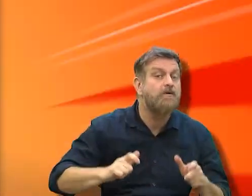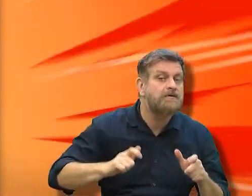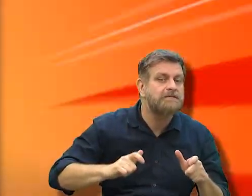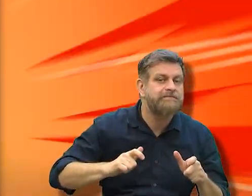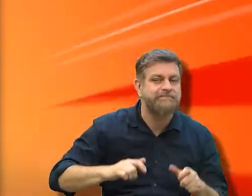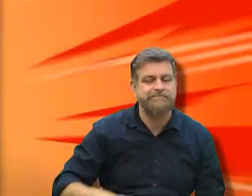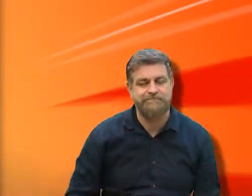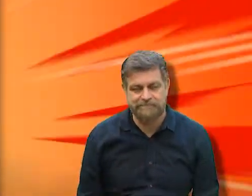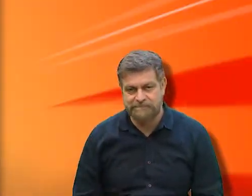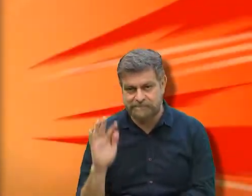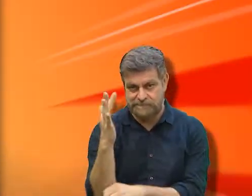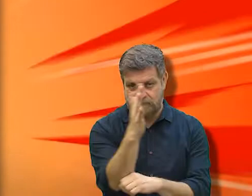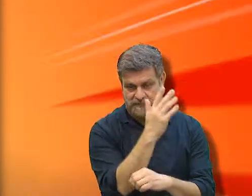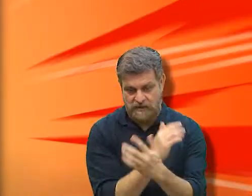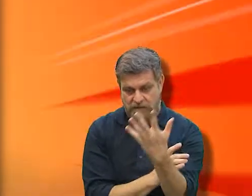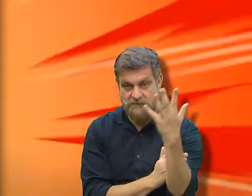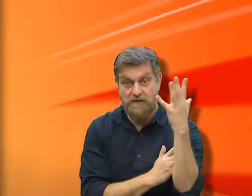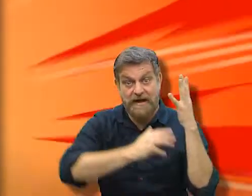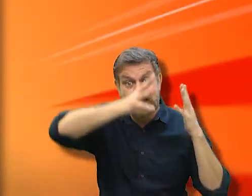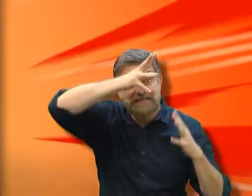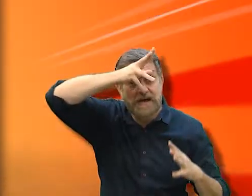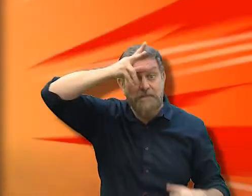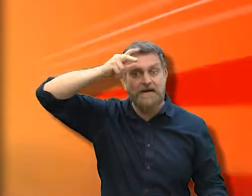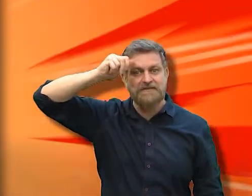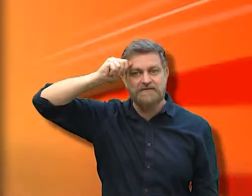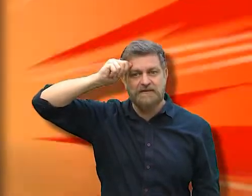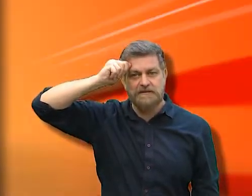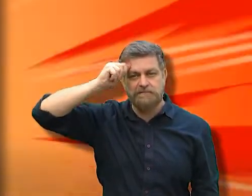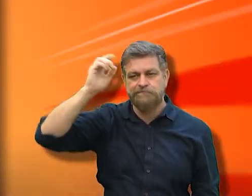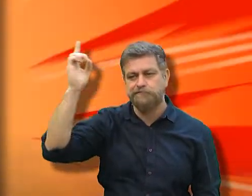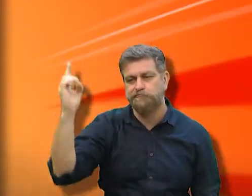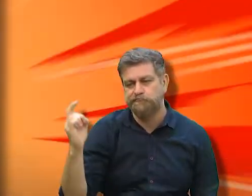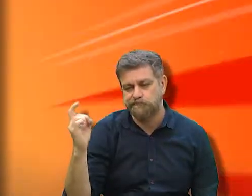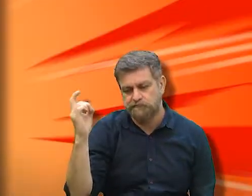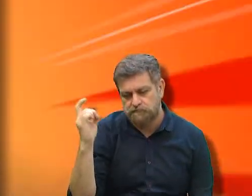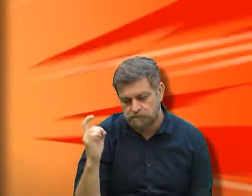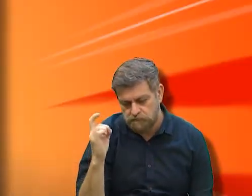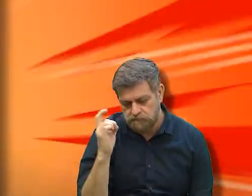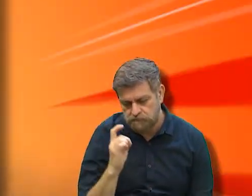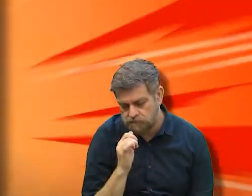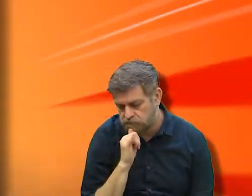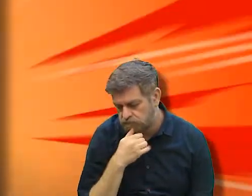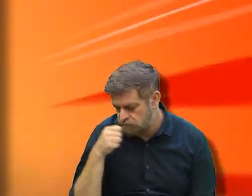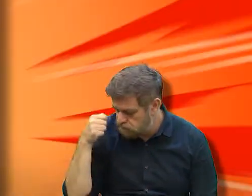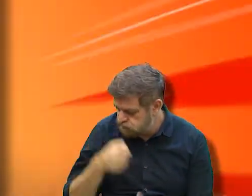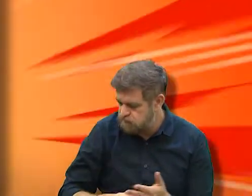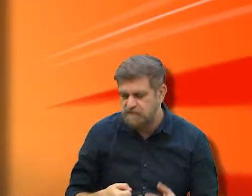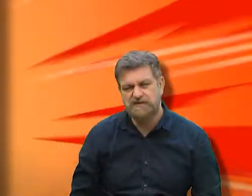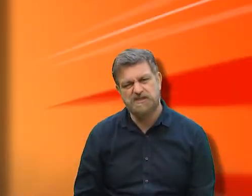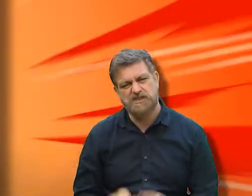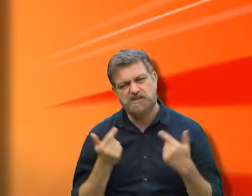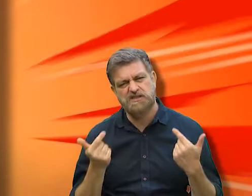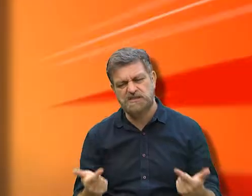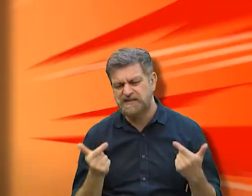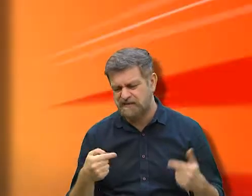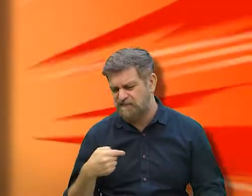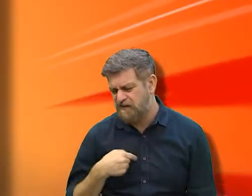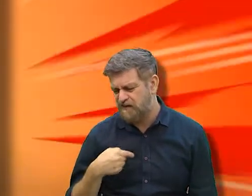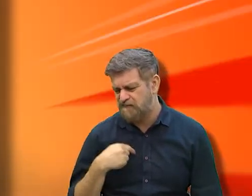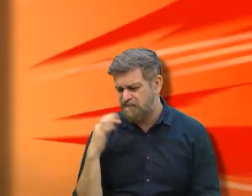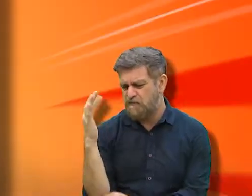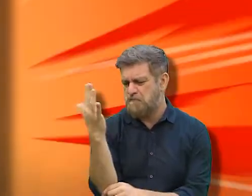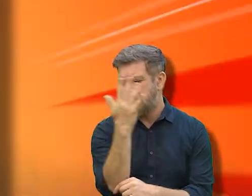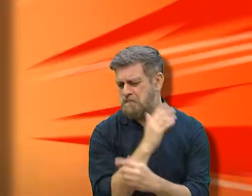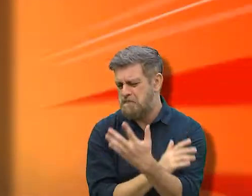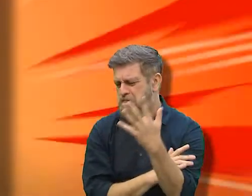E aí, os avós moram onde? Em meio à floresta amazônica. E aí ela vem desanimada, pô,